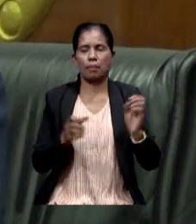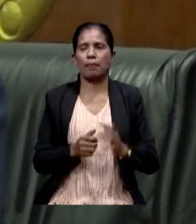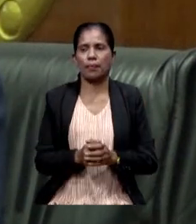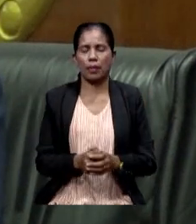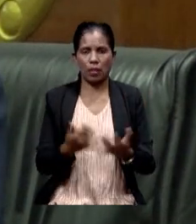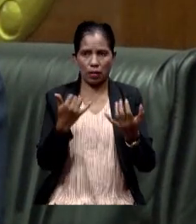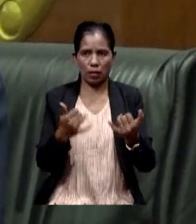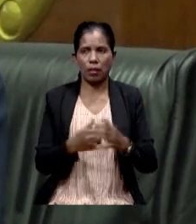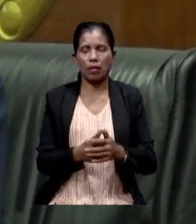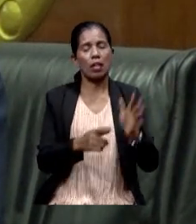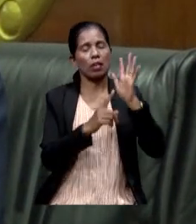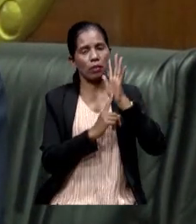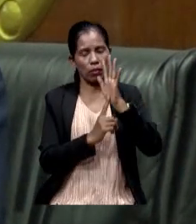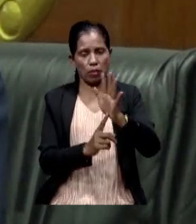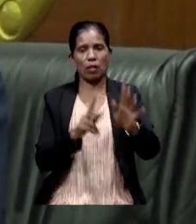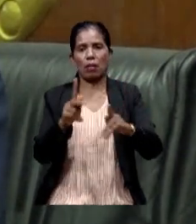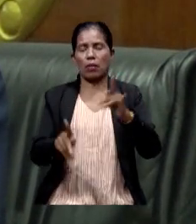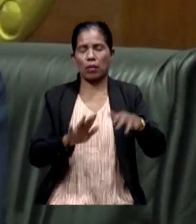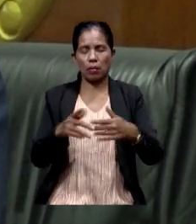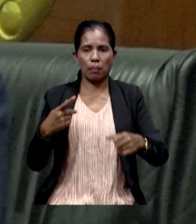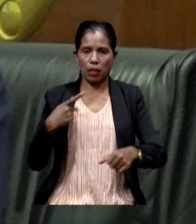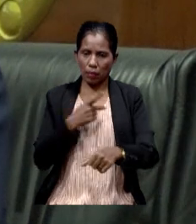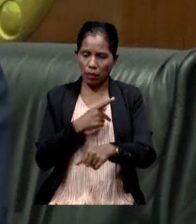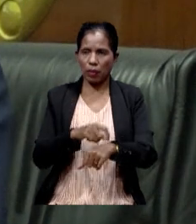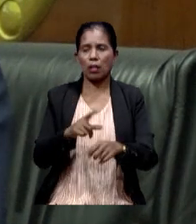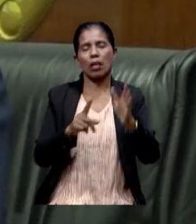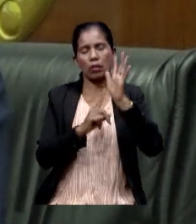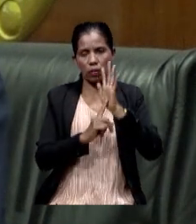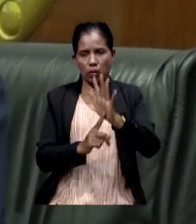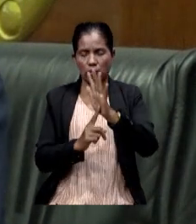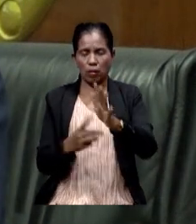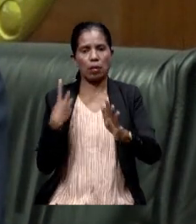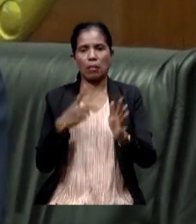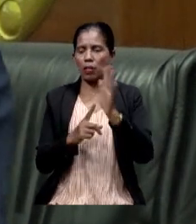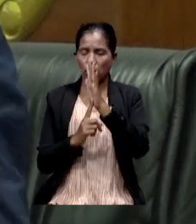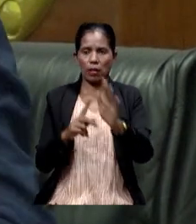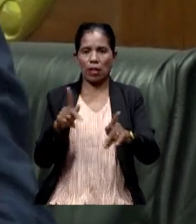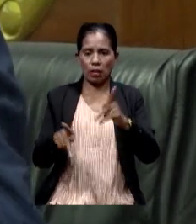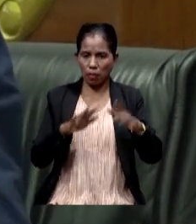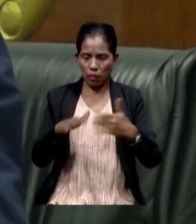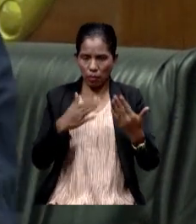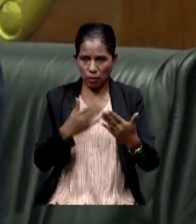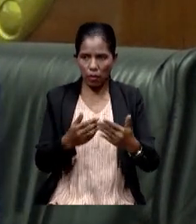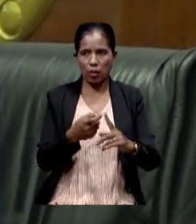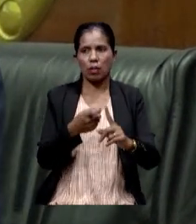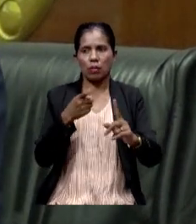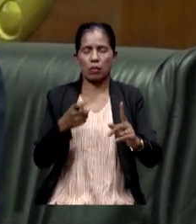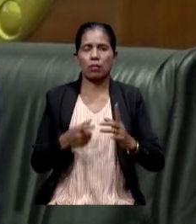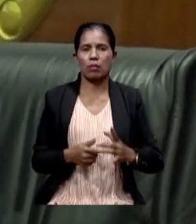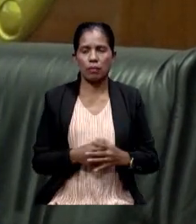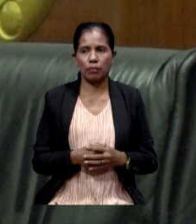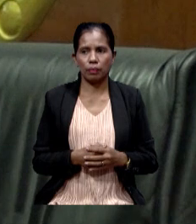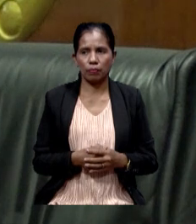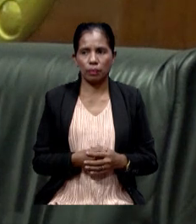ne informa na ba komunidad ia parlamento ne mesa to to ia mos informa ba komunidad ser liu si press release